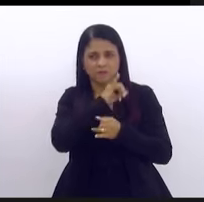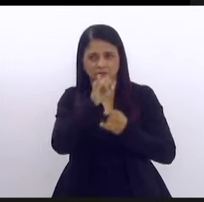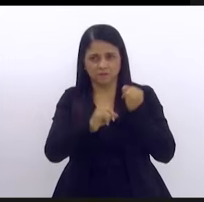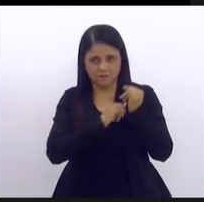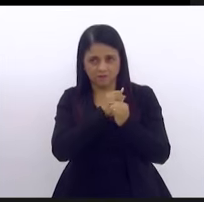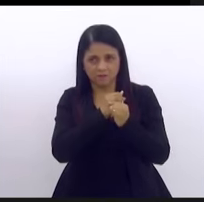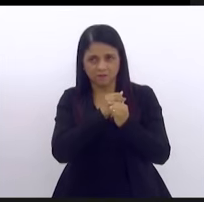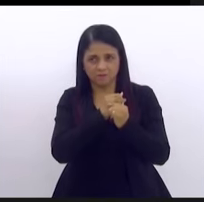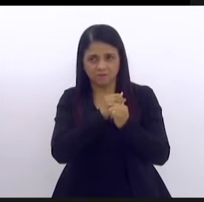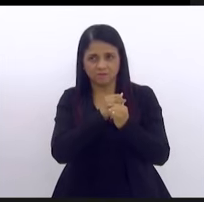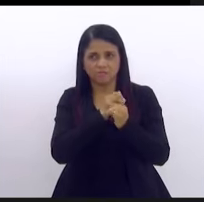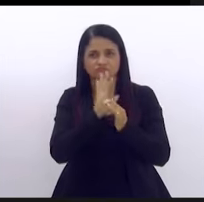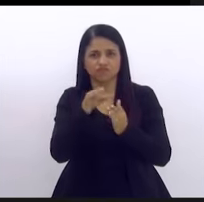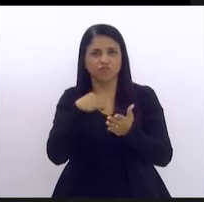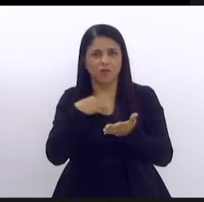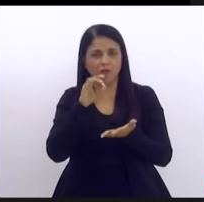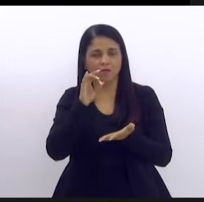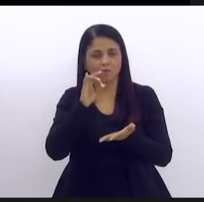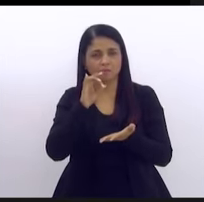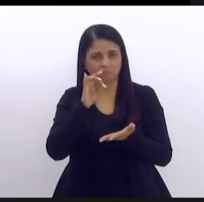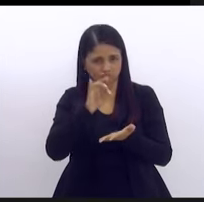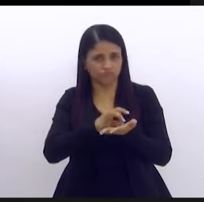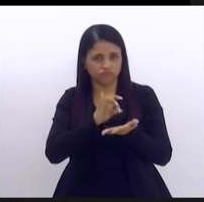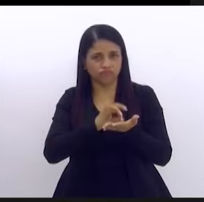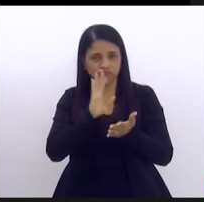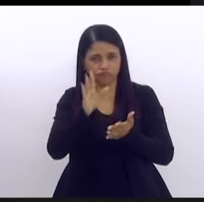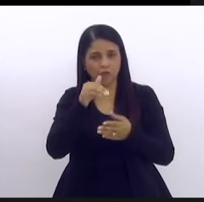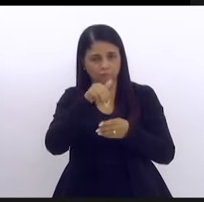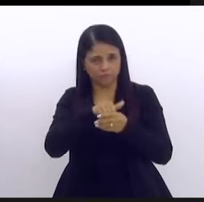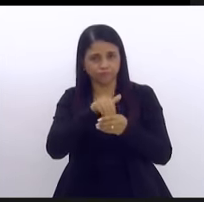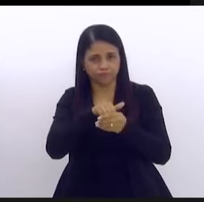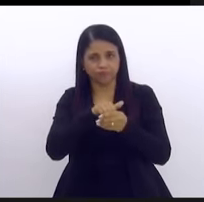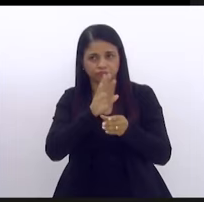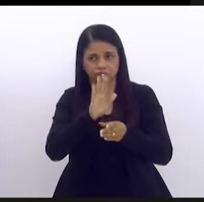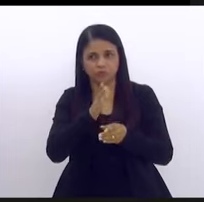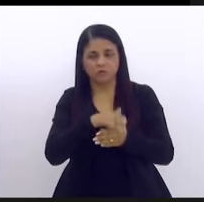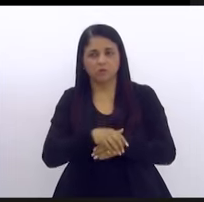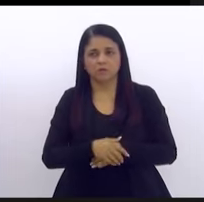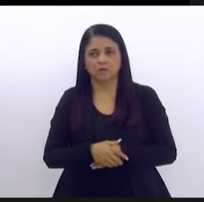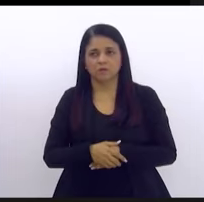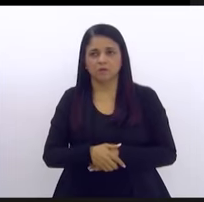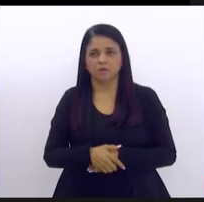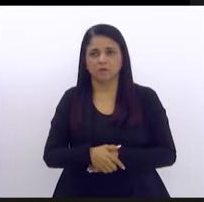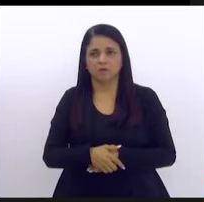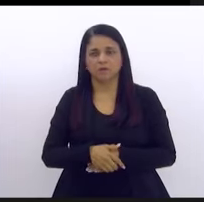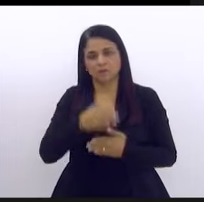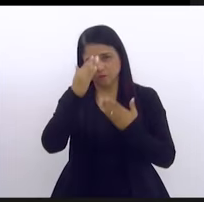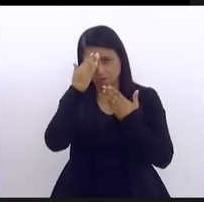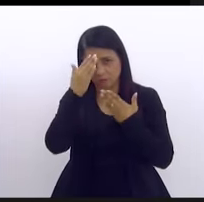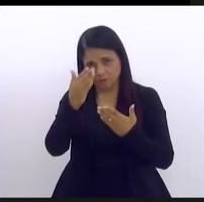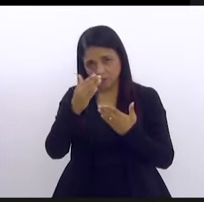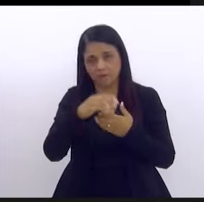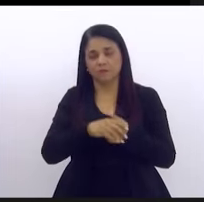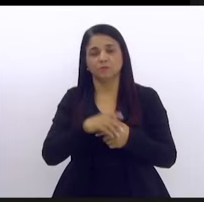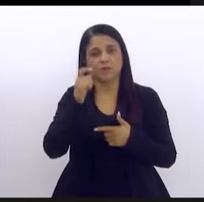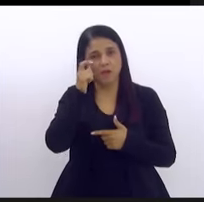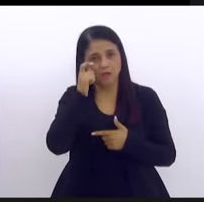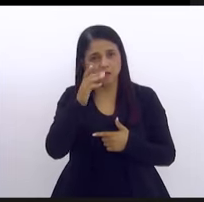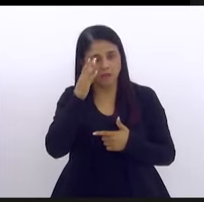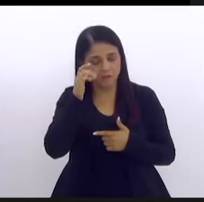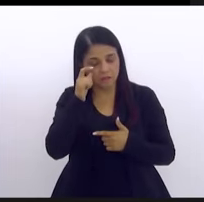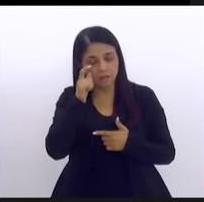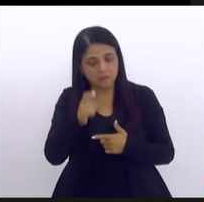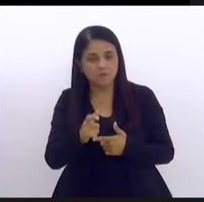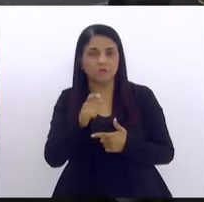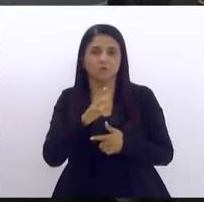Na verdade, já colheu. Já foi colhido. Deixa para o próximo, por favor. Muito obrigado pela tua atenção, tá, Dino?